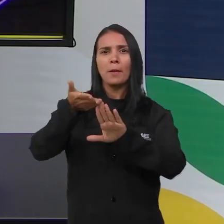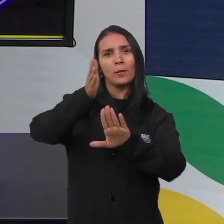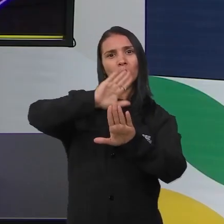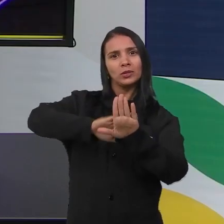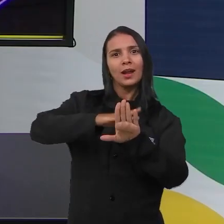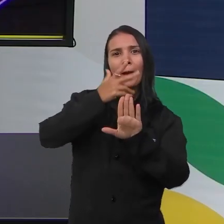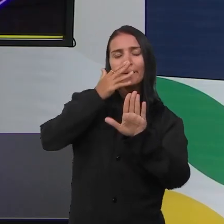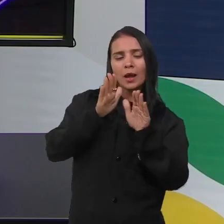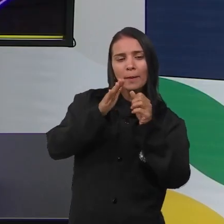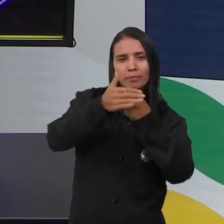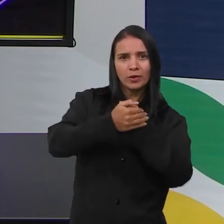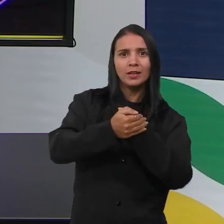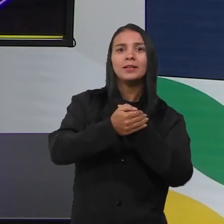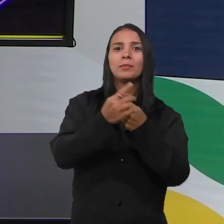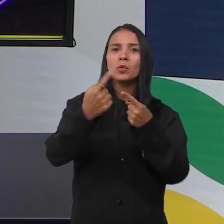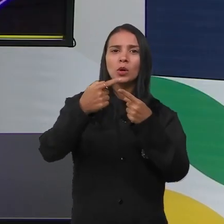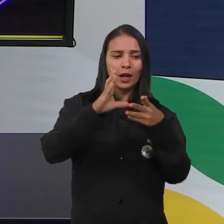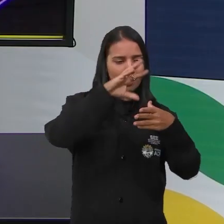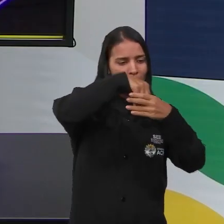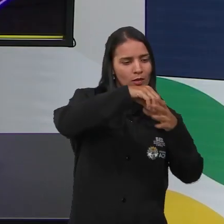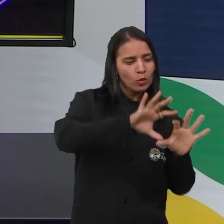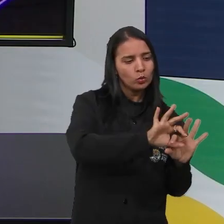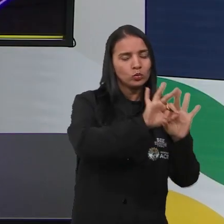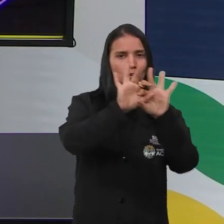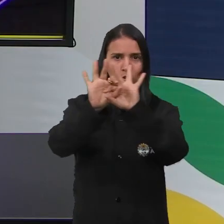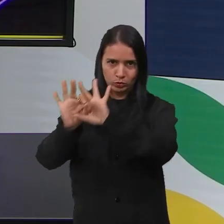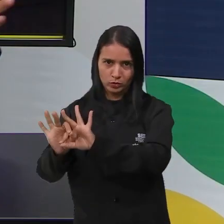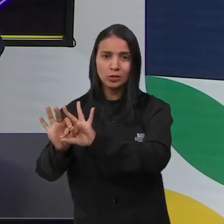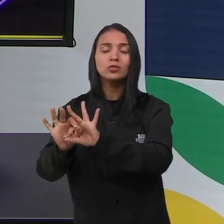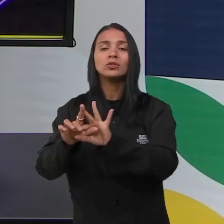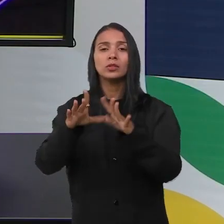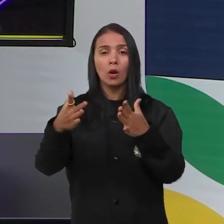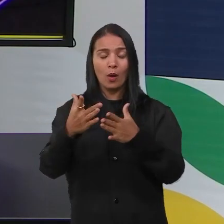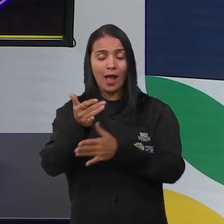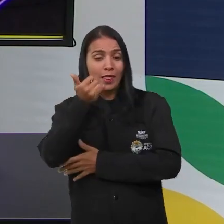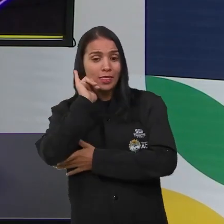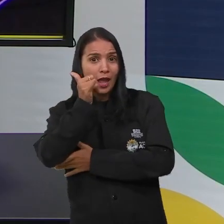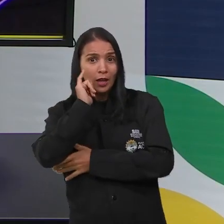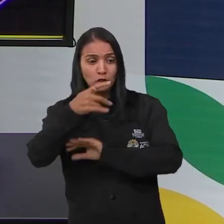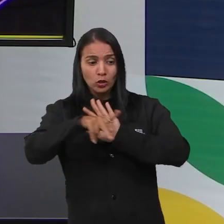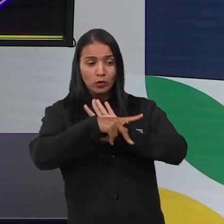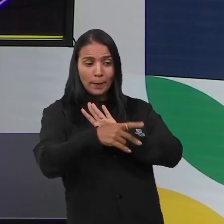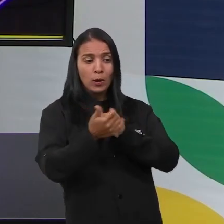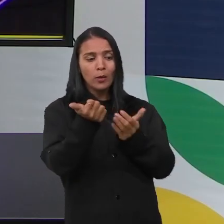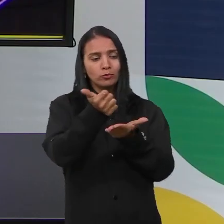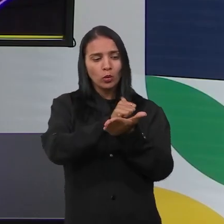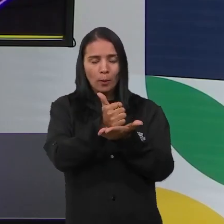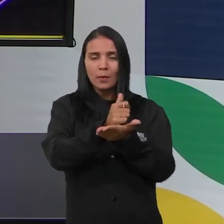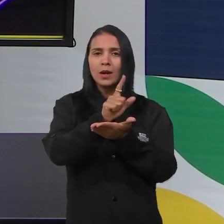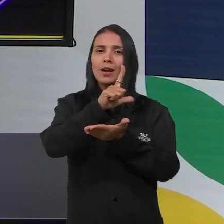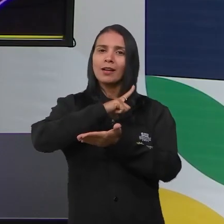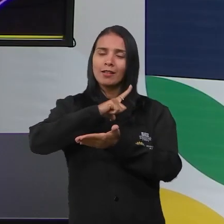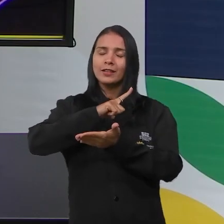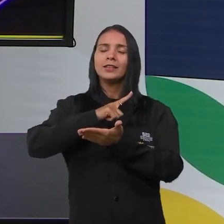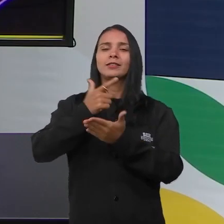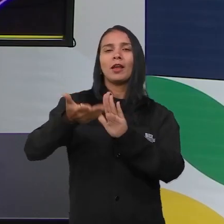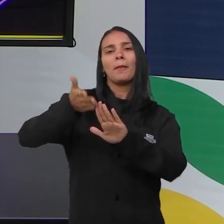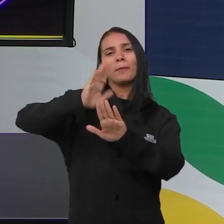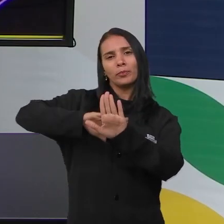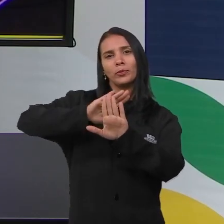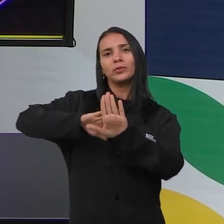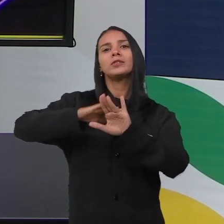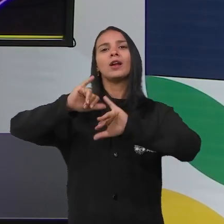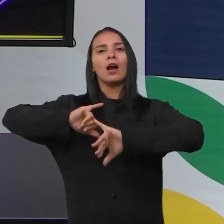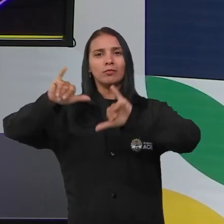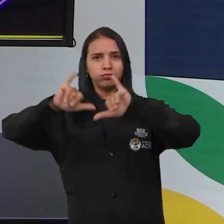vai ser incrementado naquele game. Vai ser a narrativa, a história, vai ser realmente esse pano de fundo da